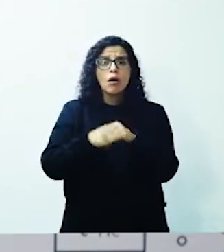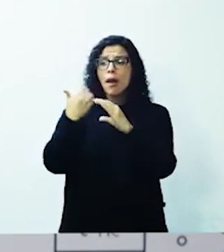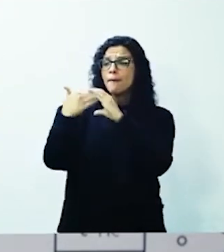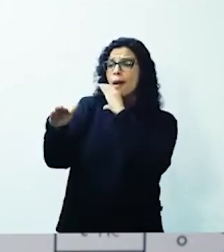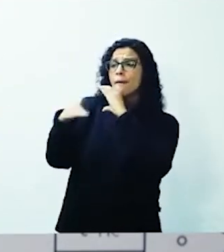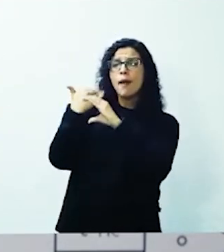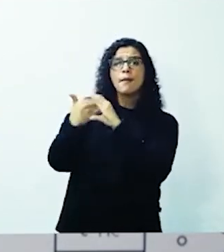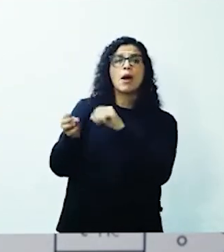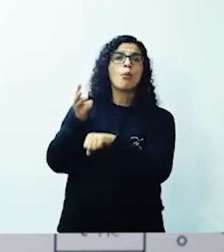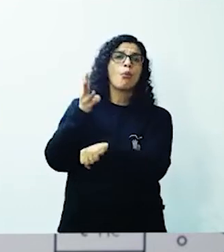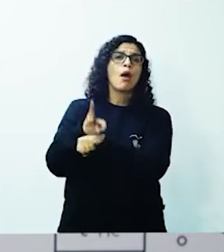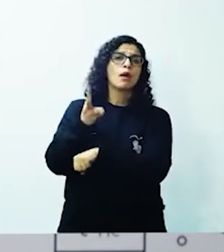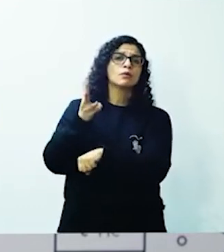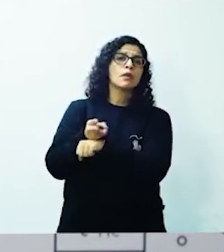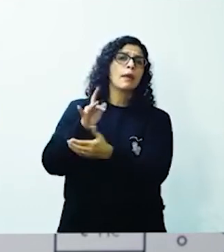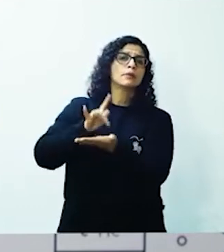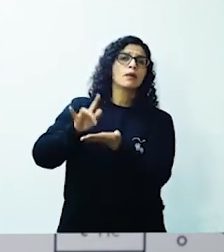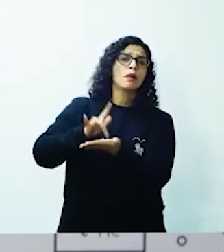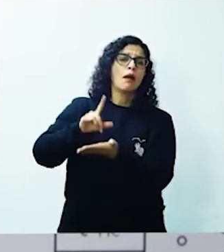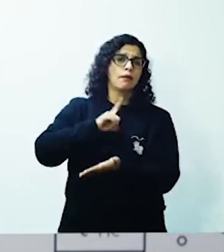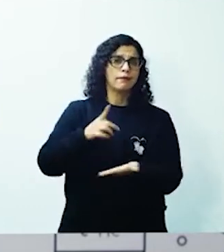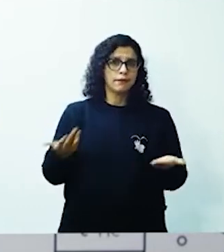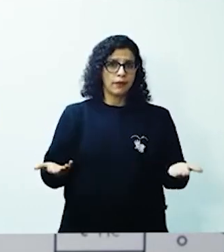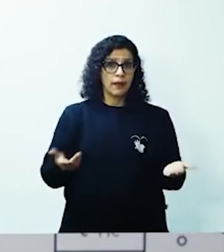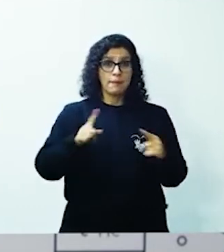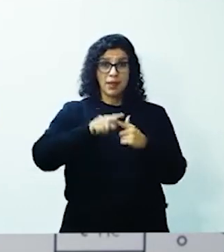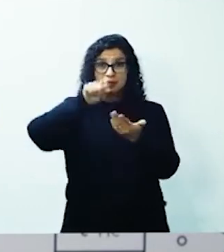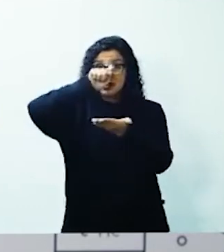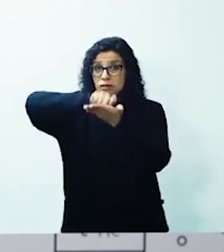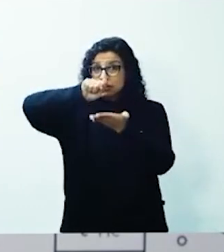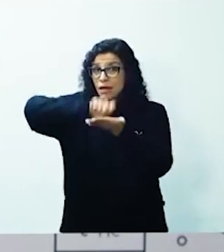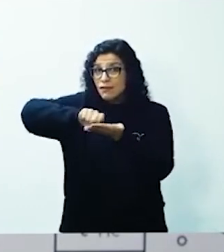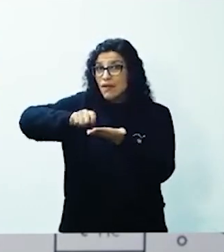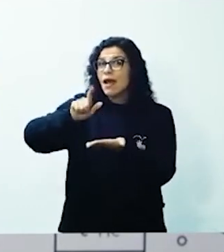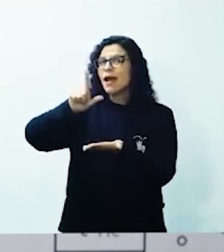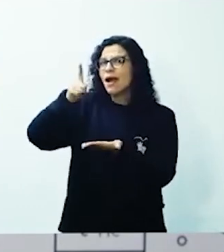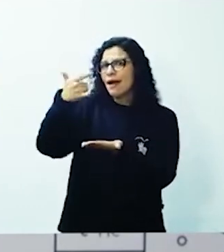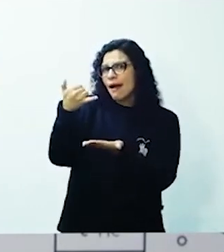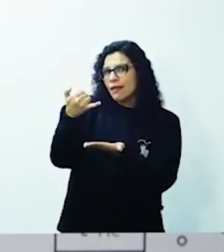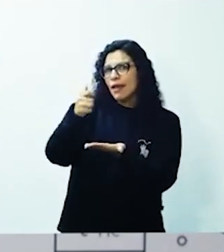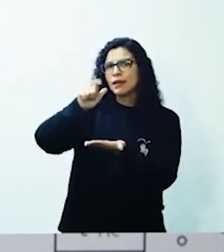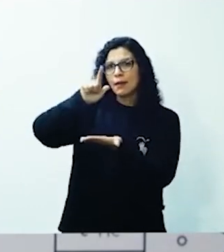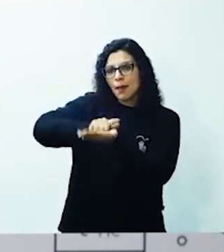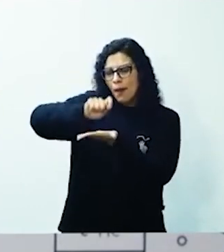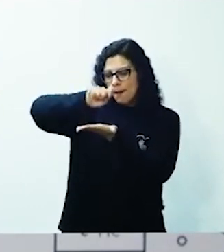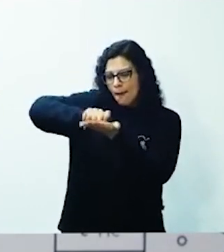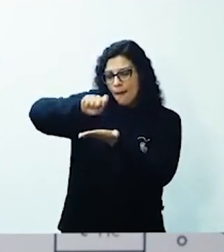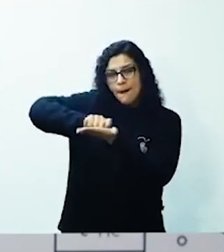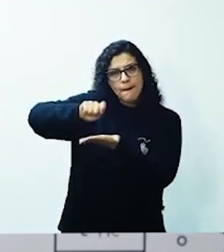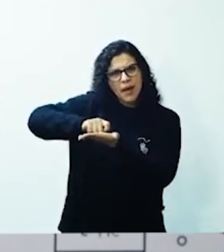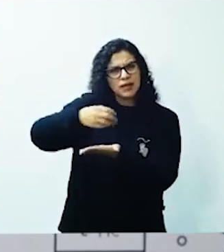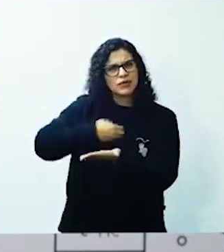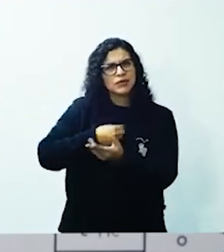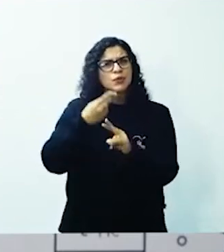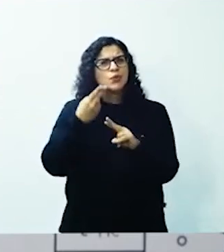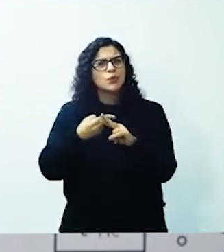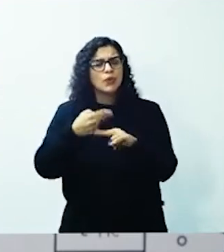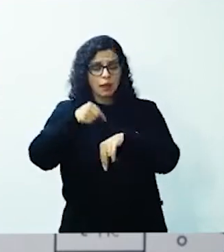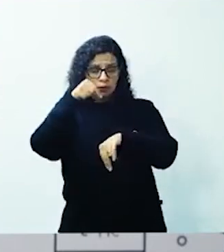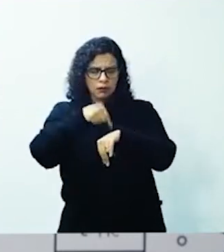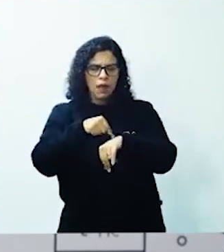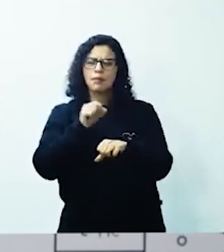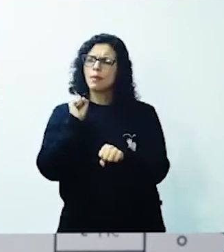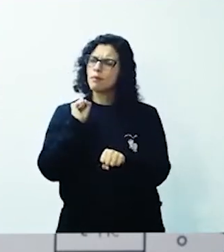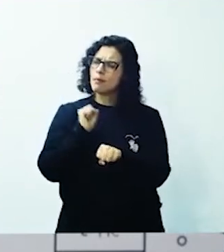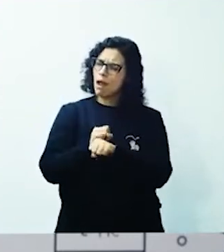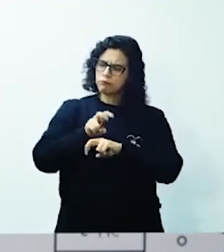está rapidamente pelo celular. Mas escrever a carta à mão, né? Você utilizar o seu tempo,